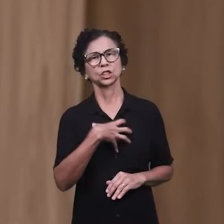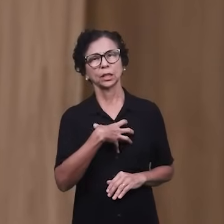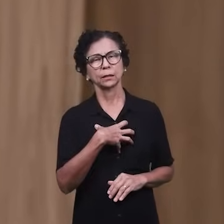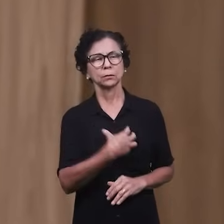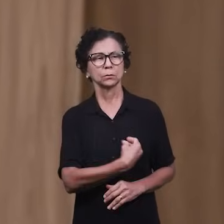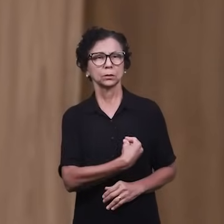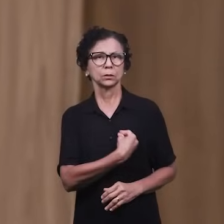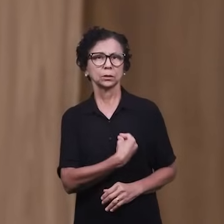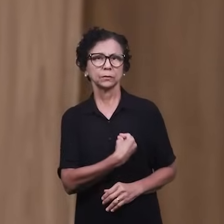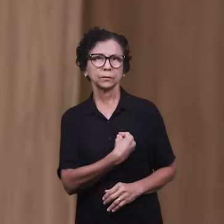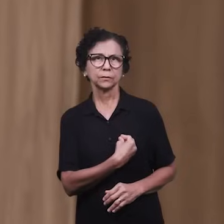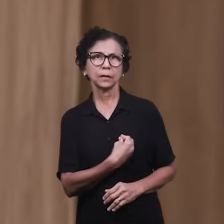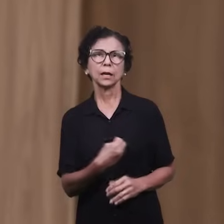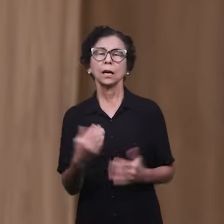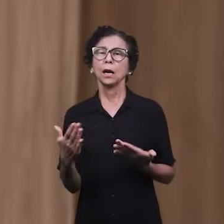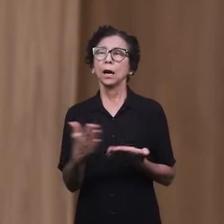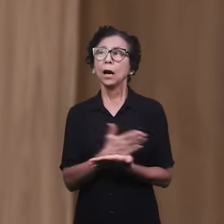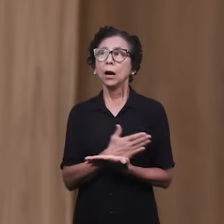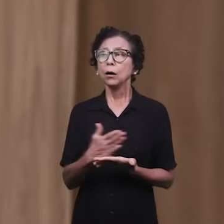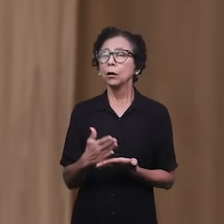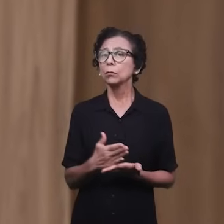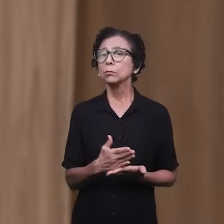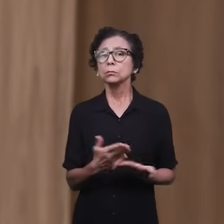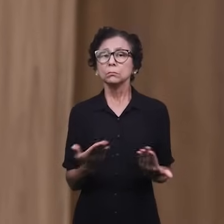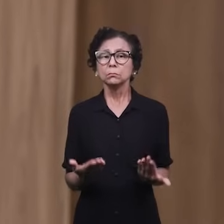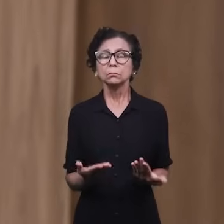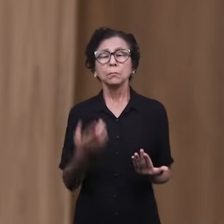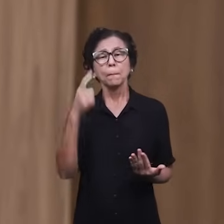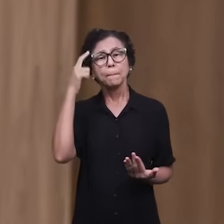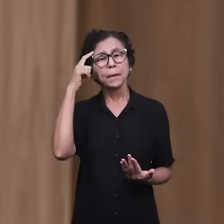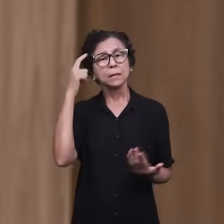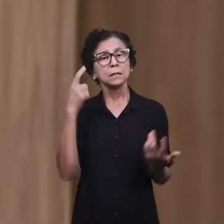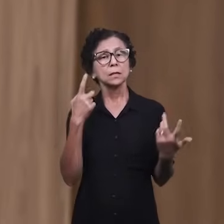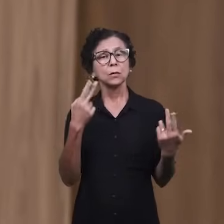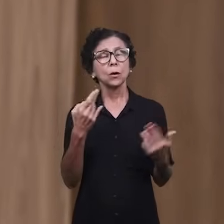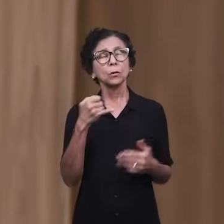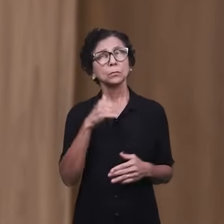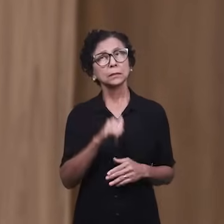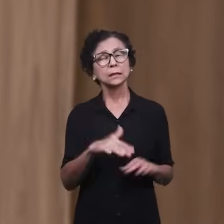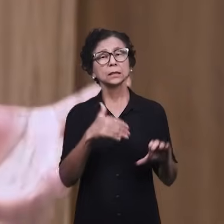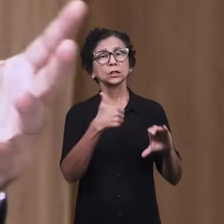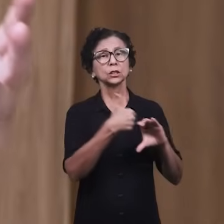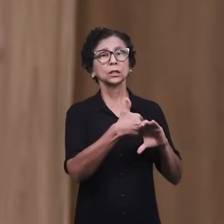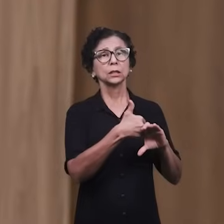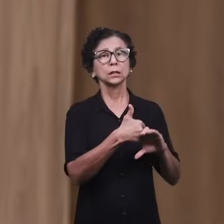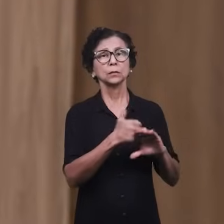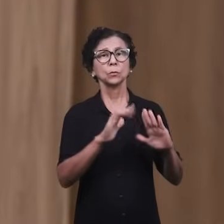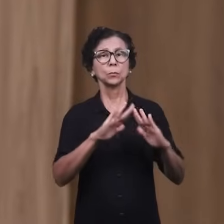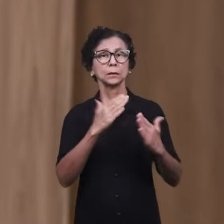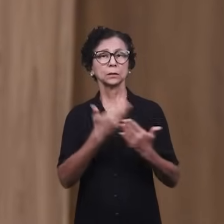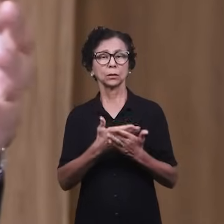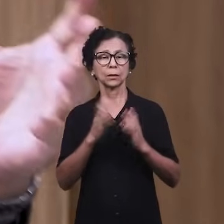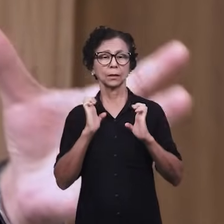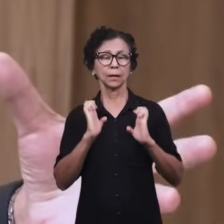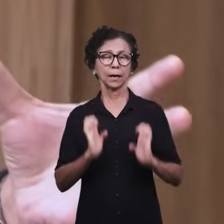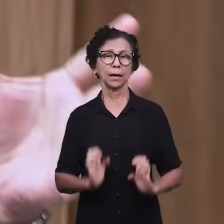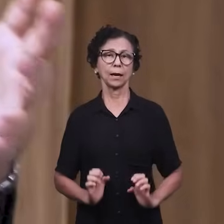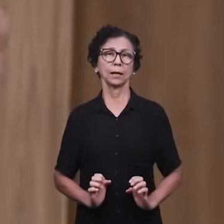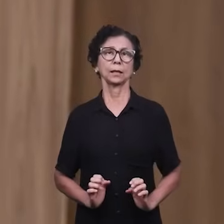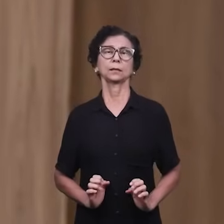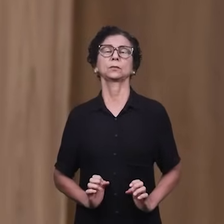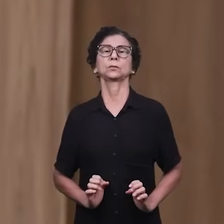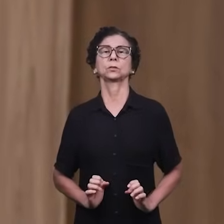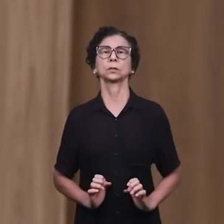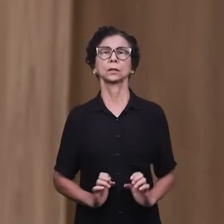Alguns estão pensando da mesma maneira, como se o cristianismo fosse uma escola moral, uma escola